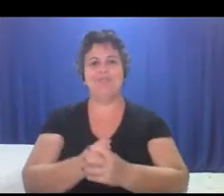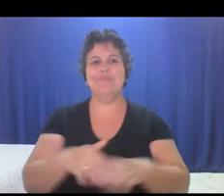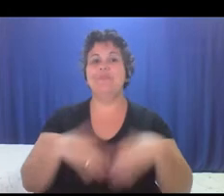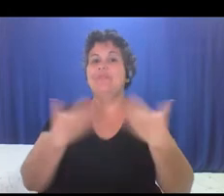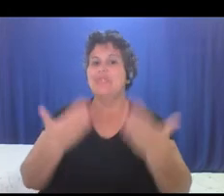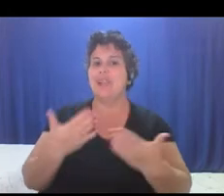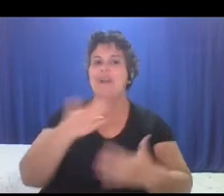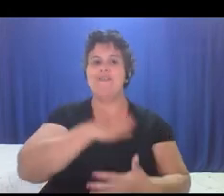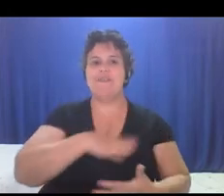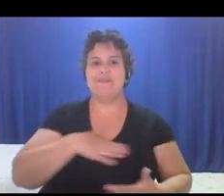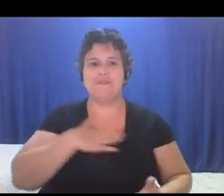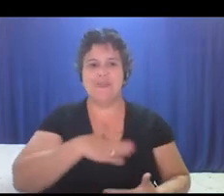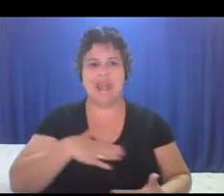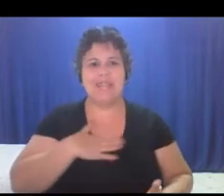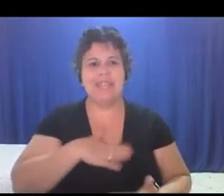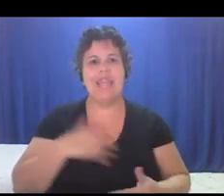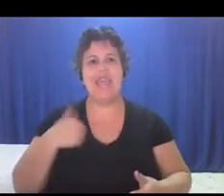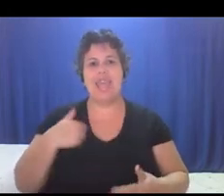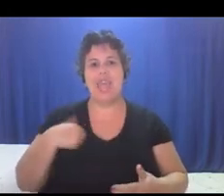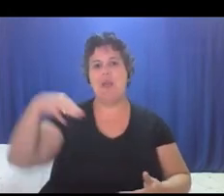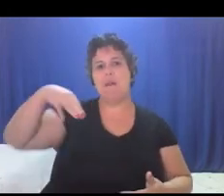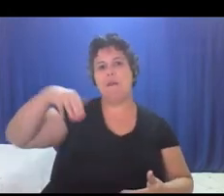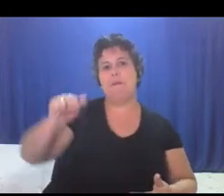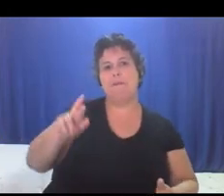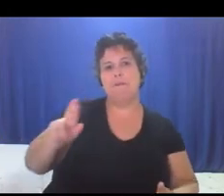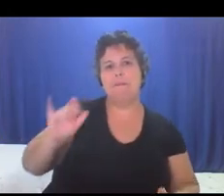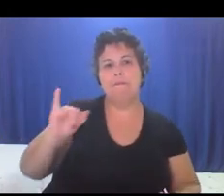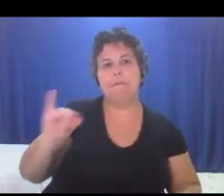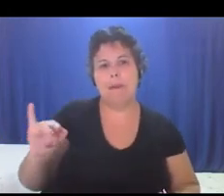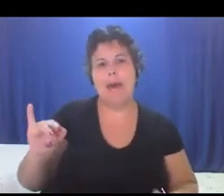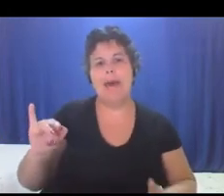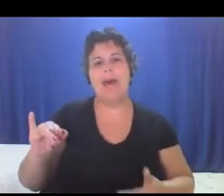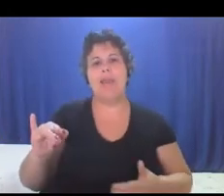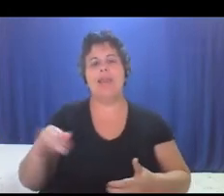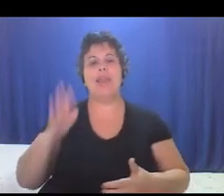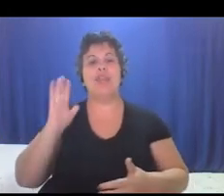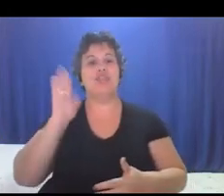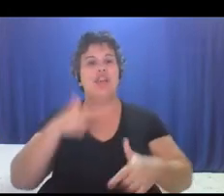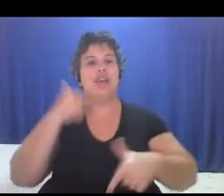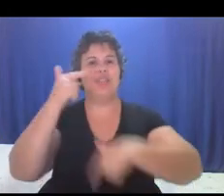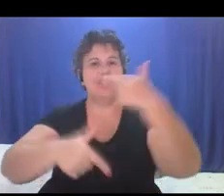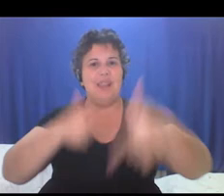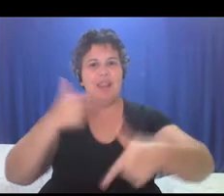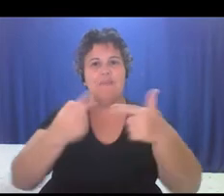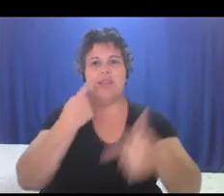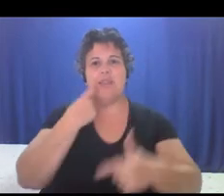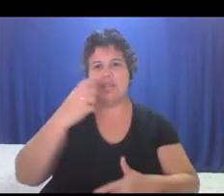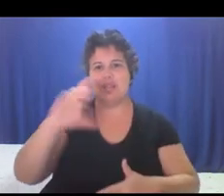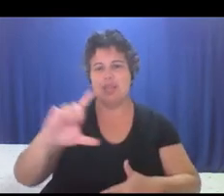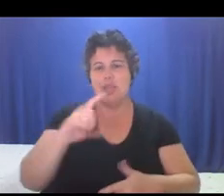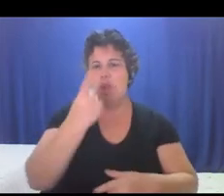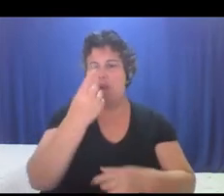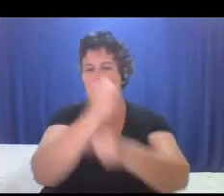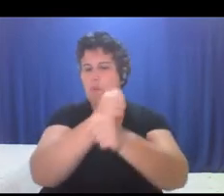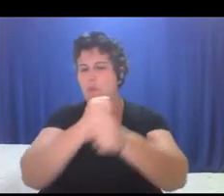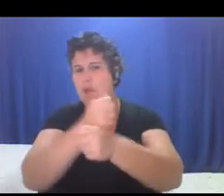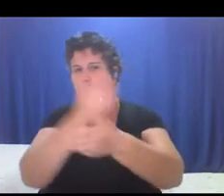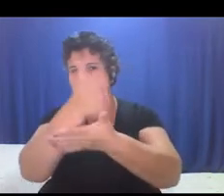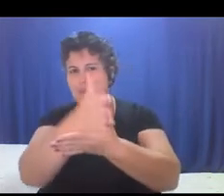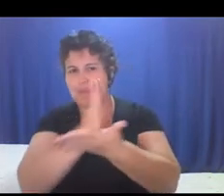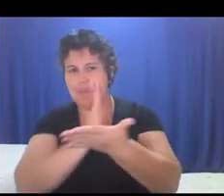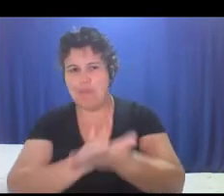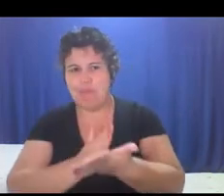pessoal, prazer, eu sou a Mari, eu tô na C&T faz 1 ano e meio